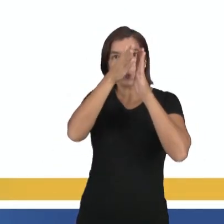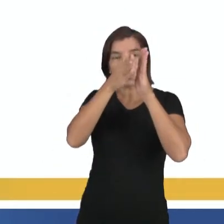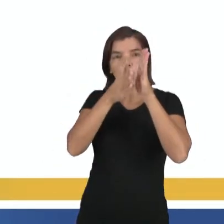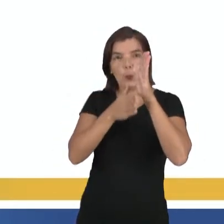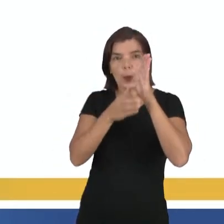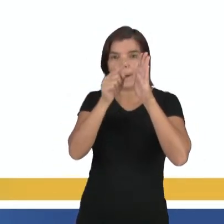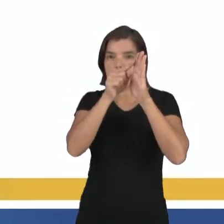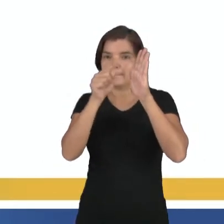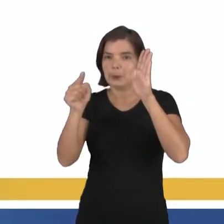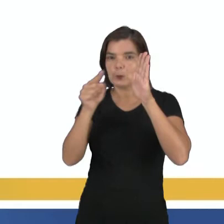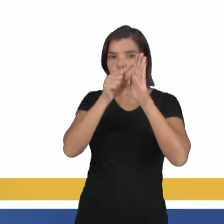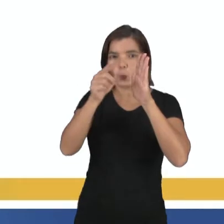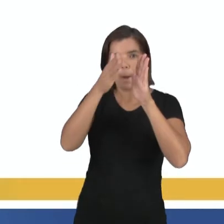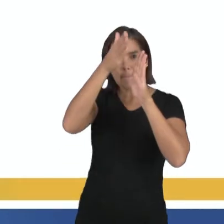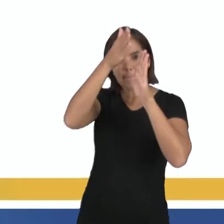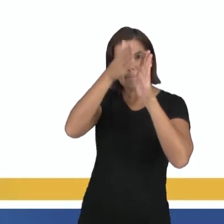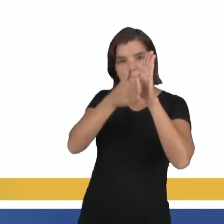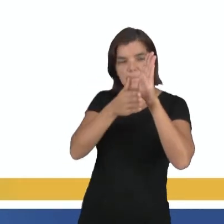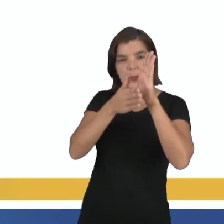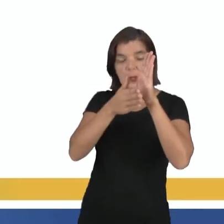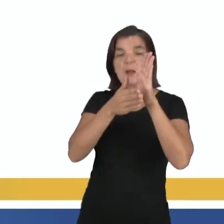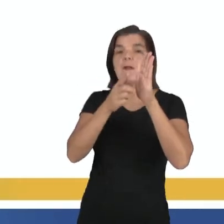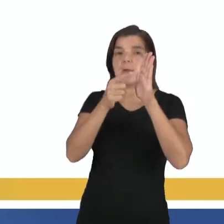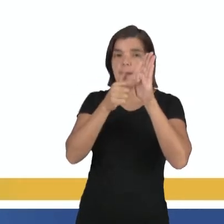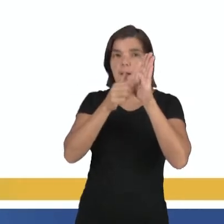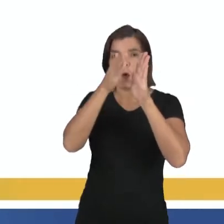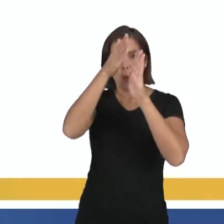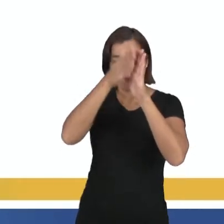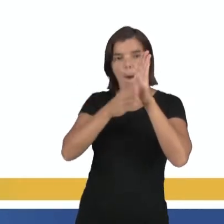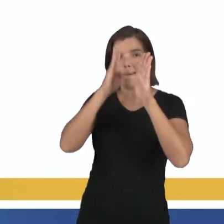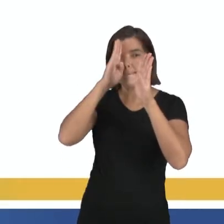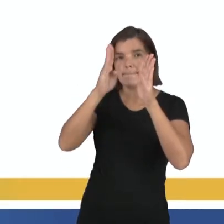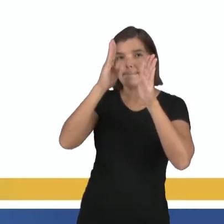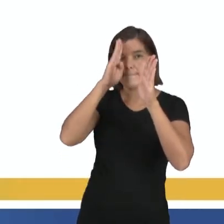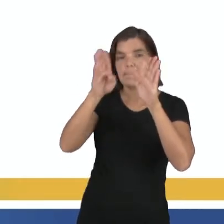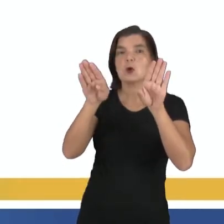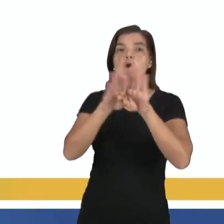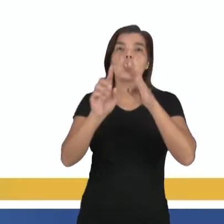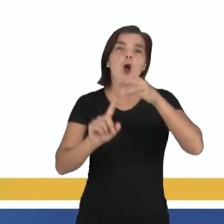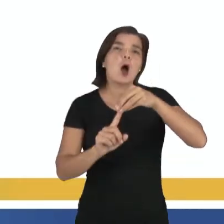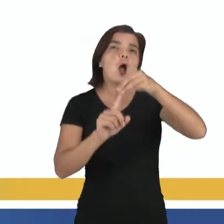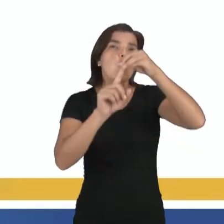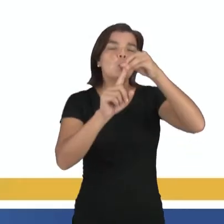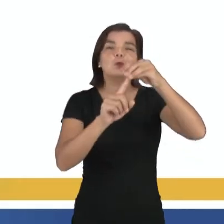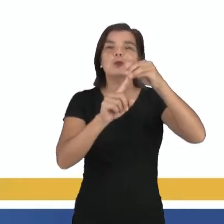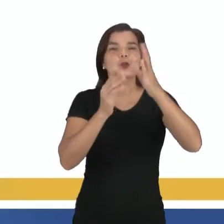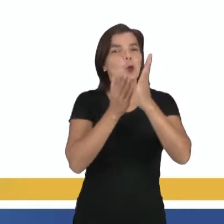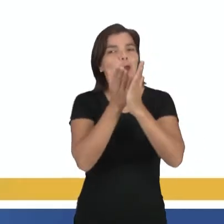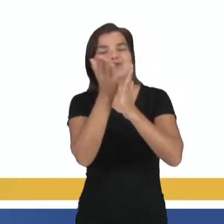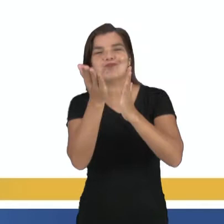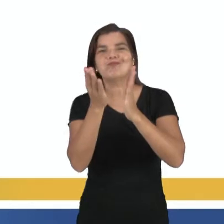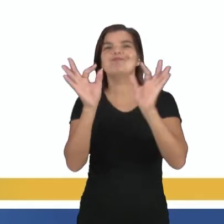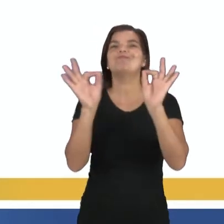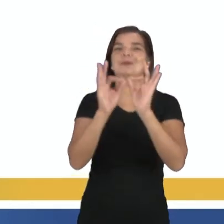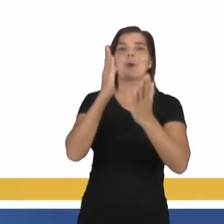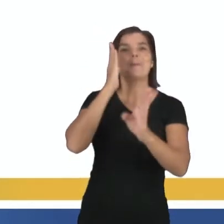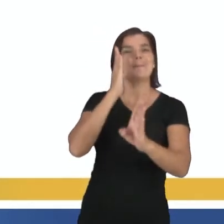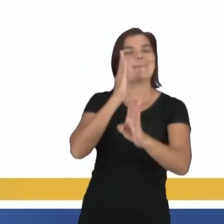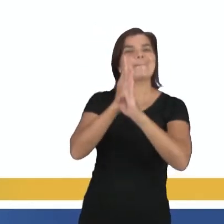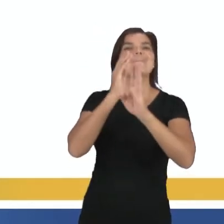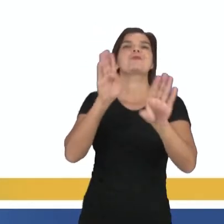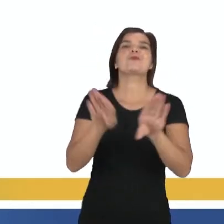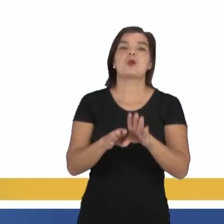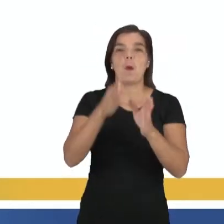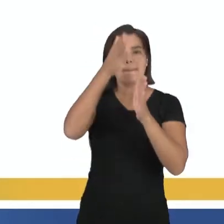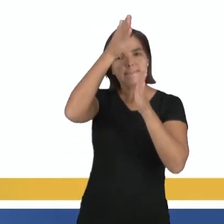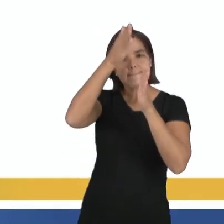incide pelo foco é aquele que está no meio ali e ele é paralelo ao eixo principal. É o único que não desvia, justamente por ele